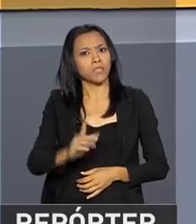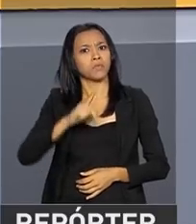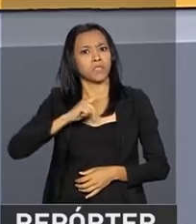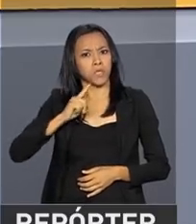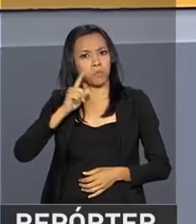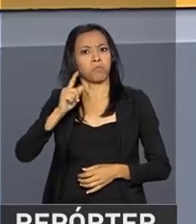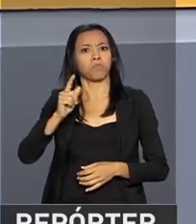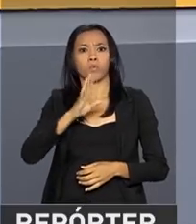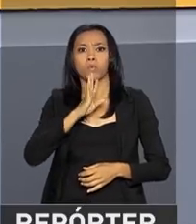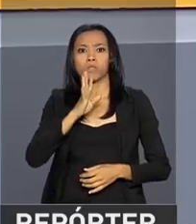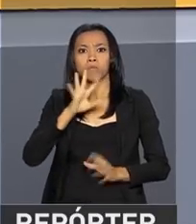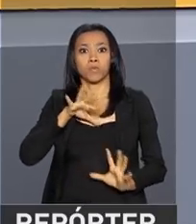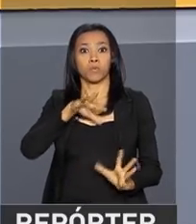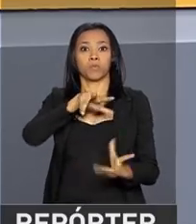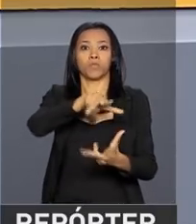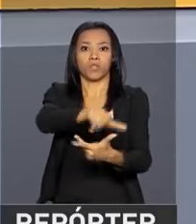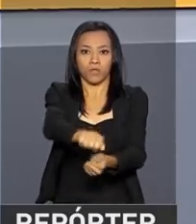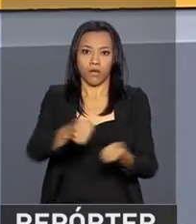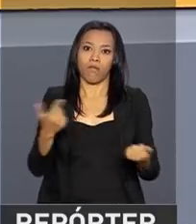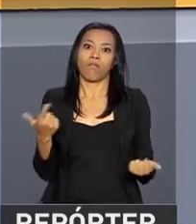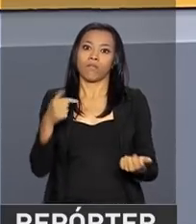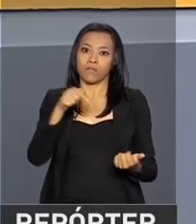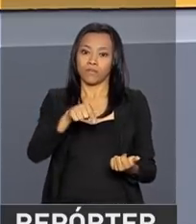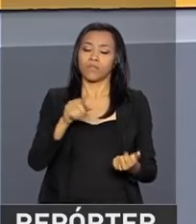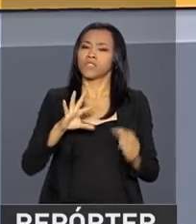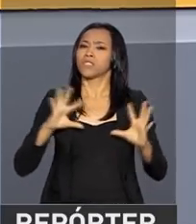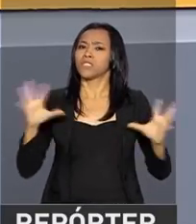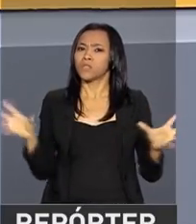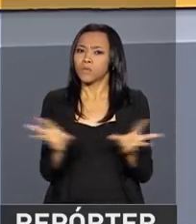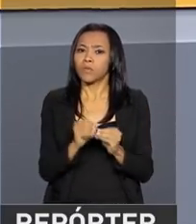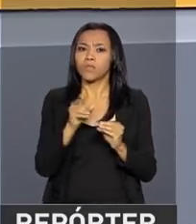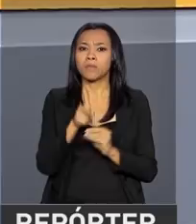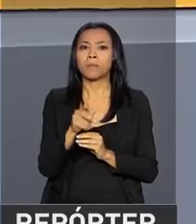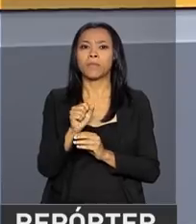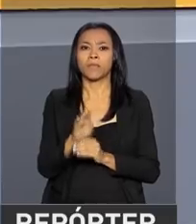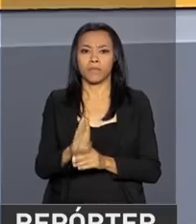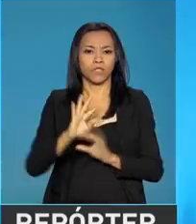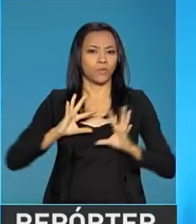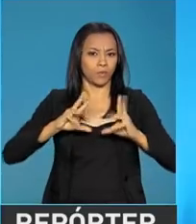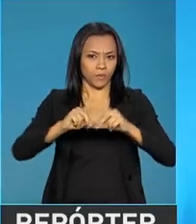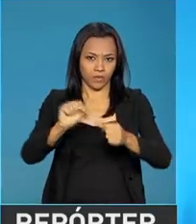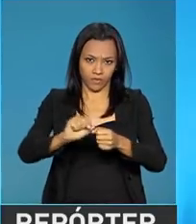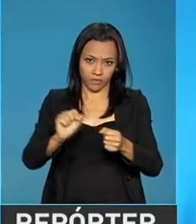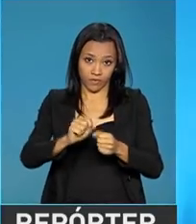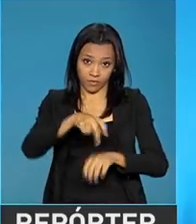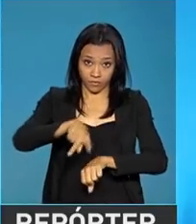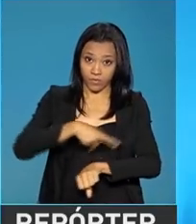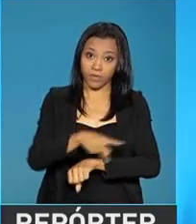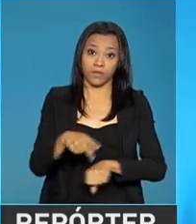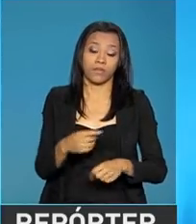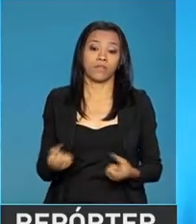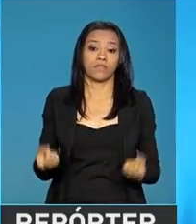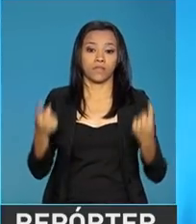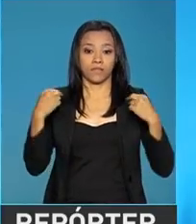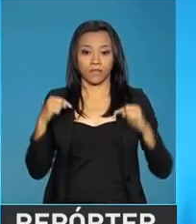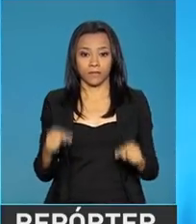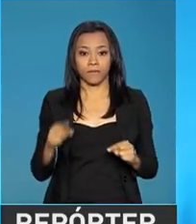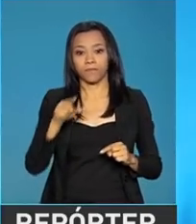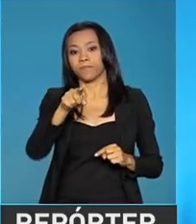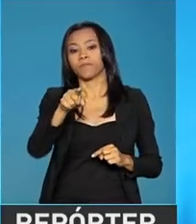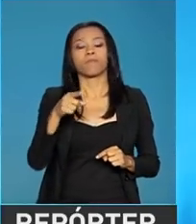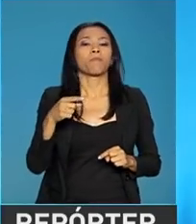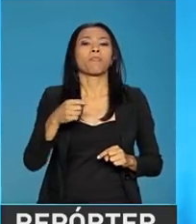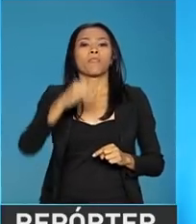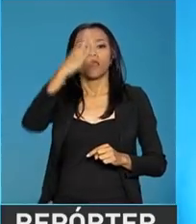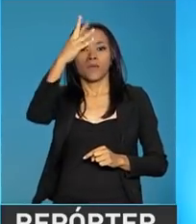dois e meio por cento do pib a soma de toda a riqueza produzida pelo país a indústria química ocupa mais ou menos a